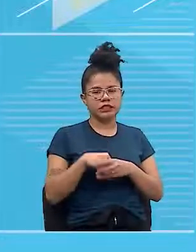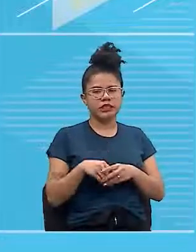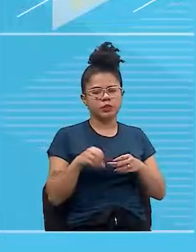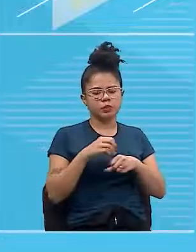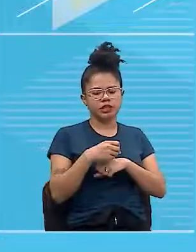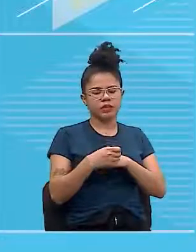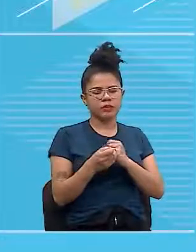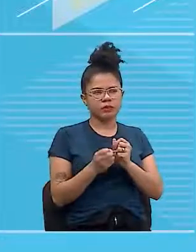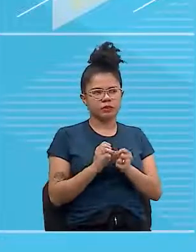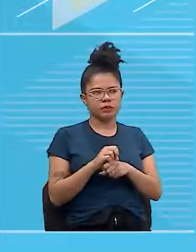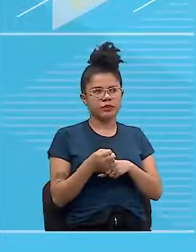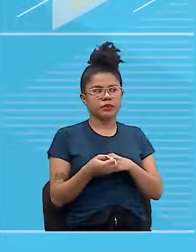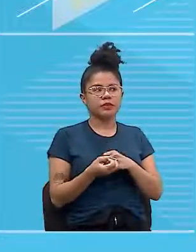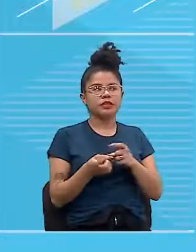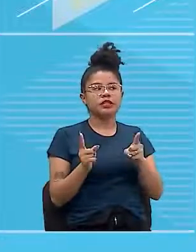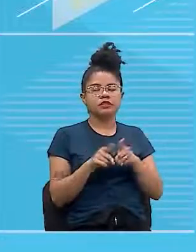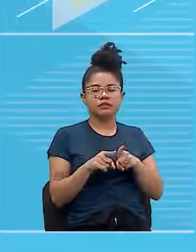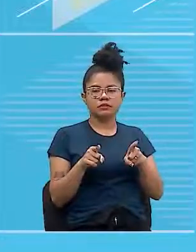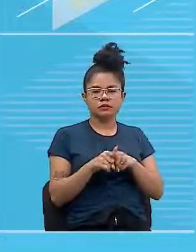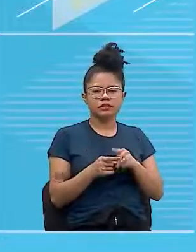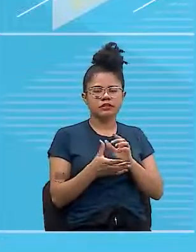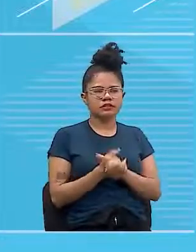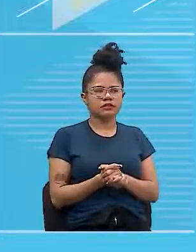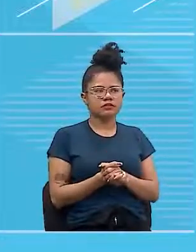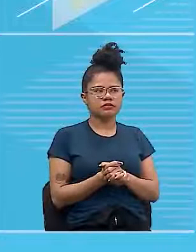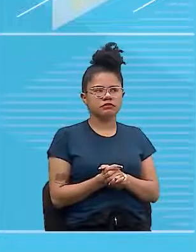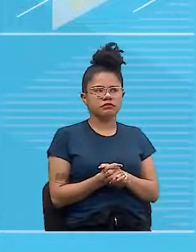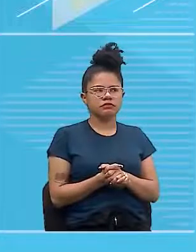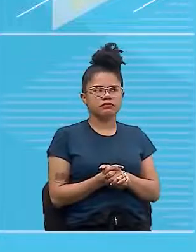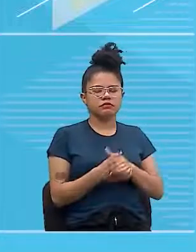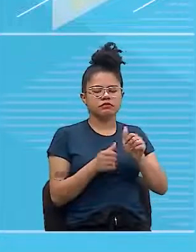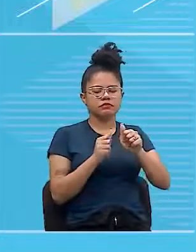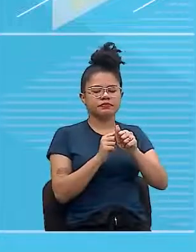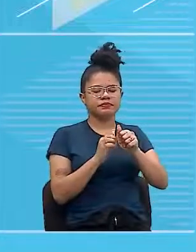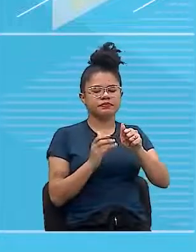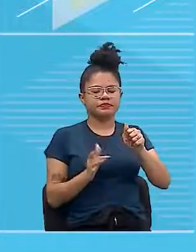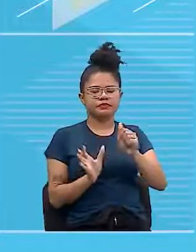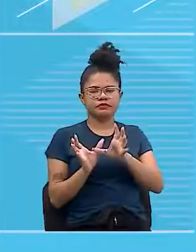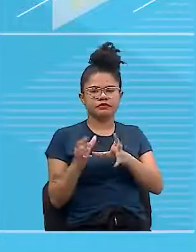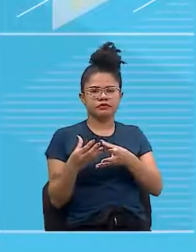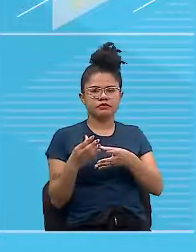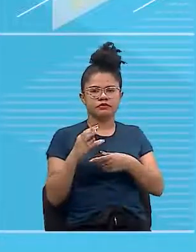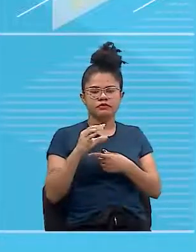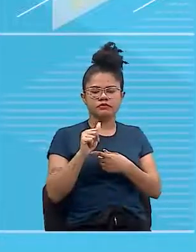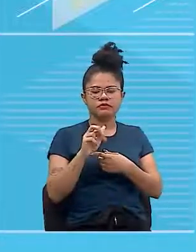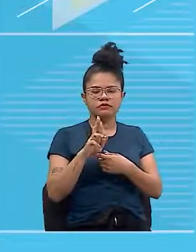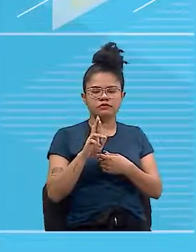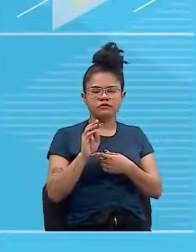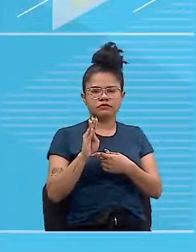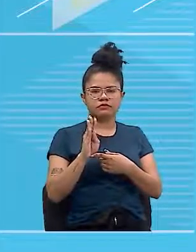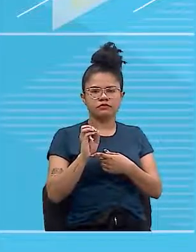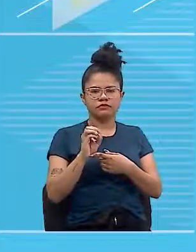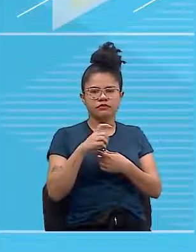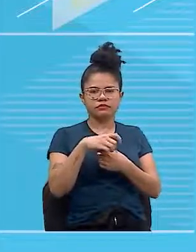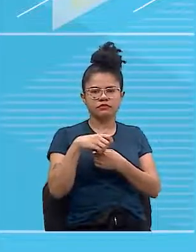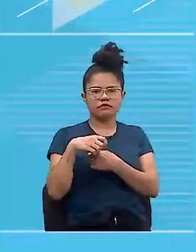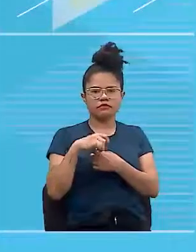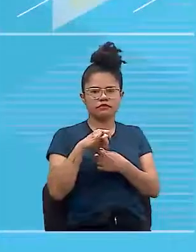pelo grupo amina e caráter ácido representado pelo grupo carboxila beleza